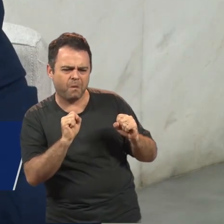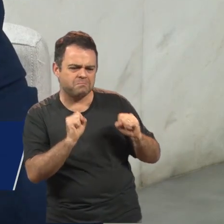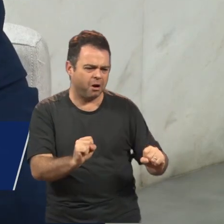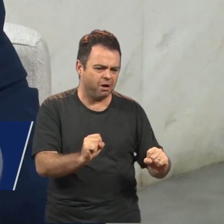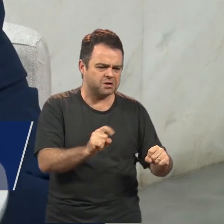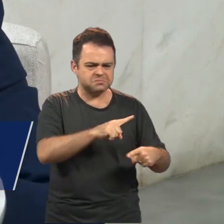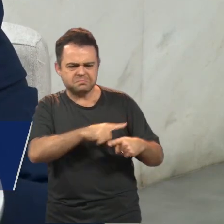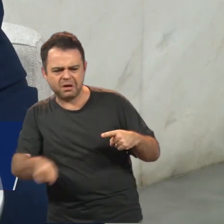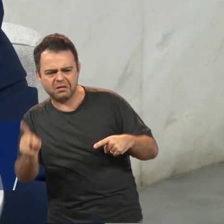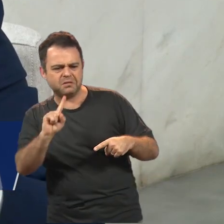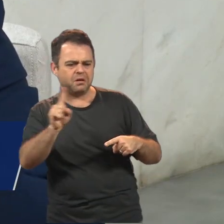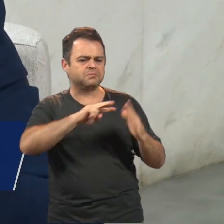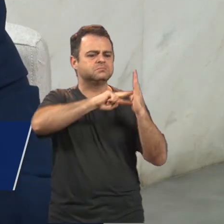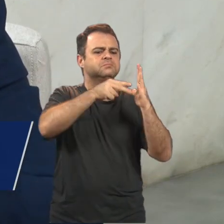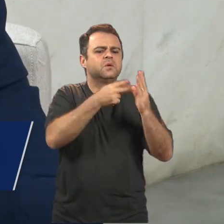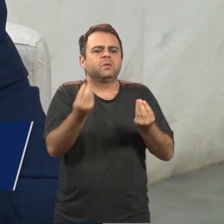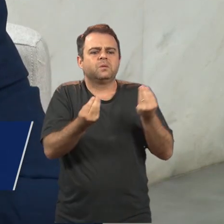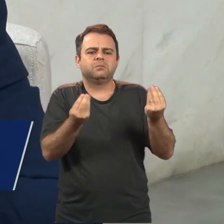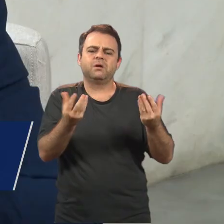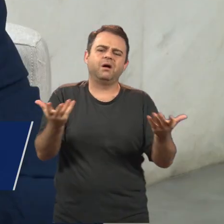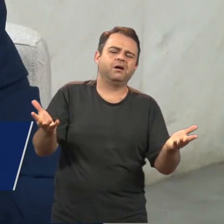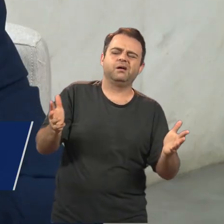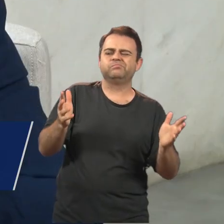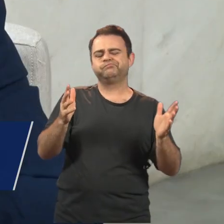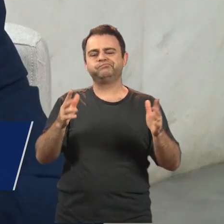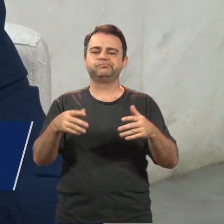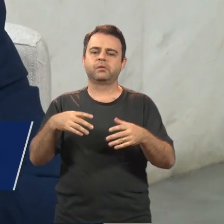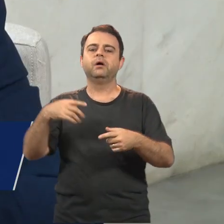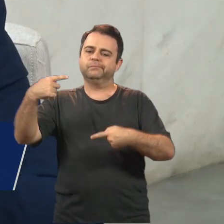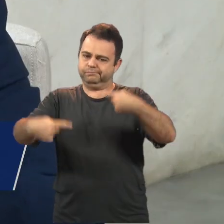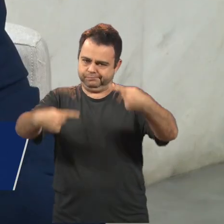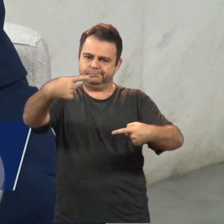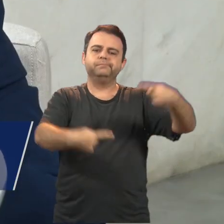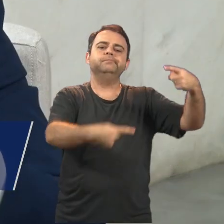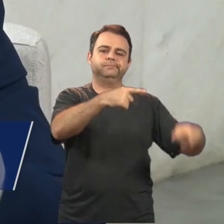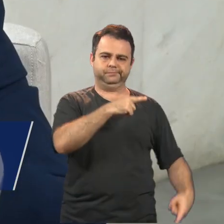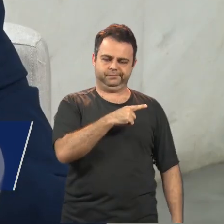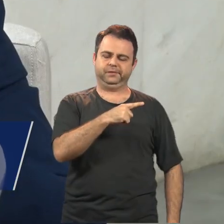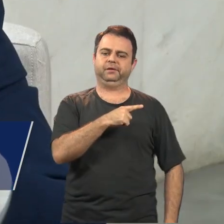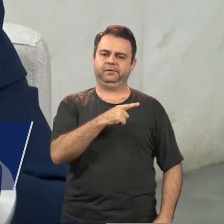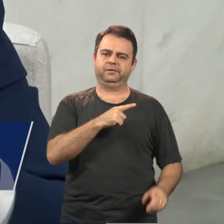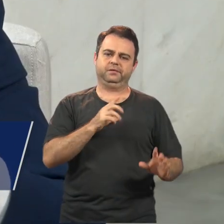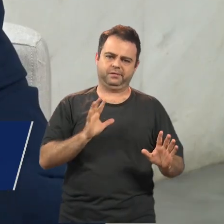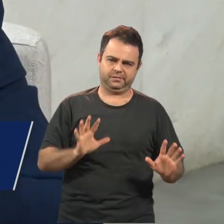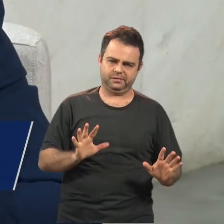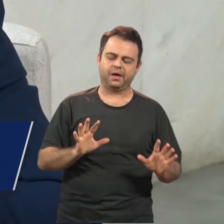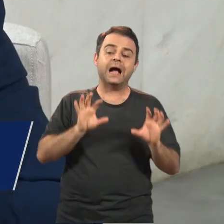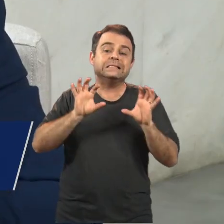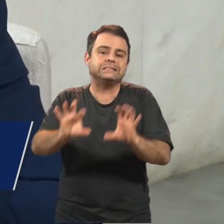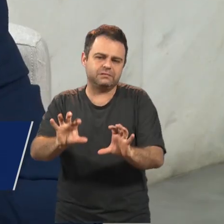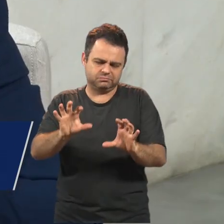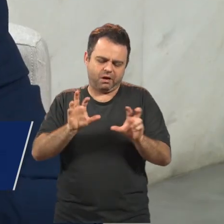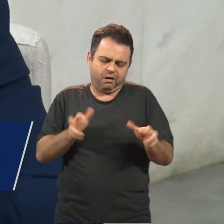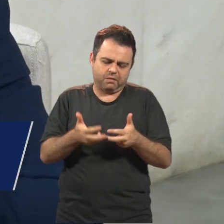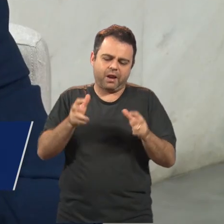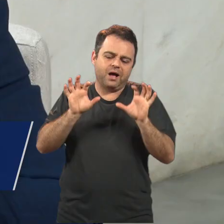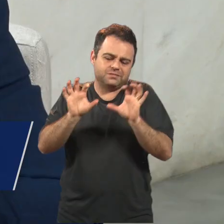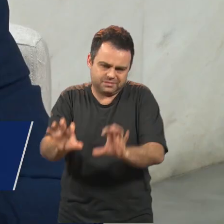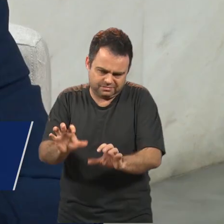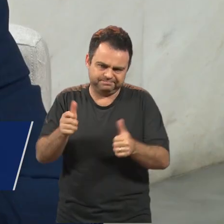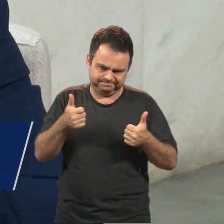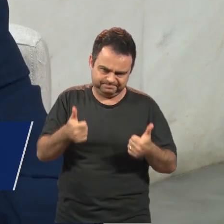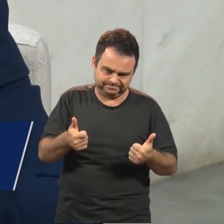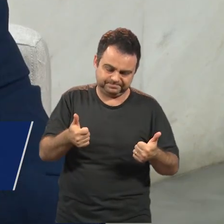o que faz parte. Mas é importante a gente entender, e a gente tem buscado melhorar o regimento interno, até